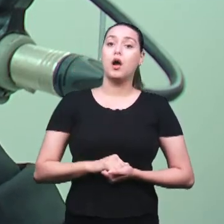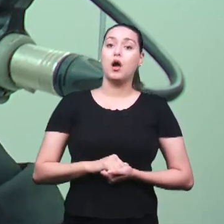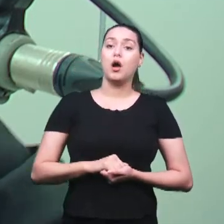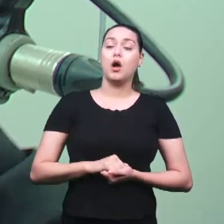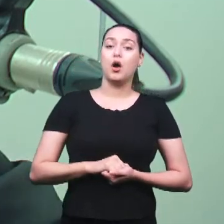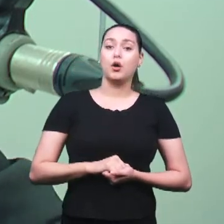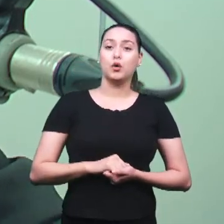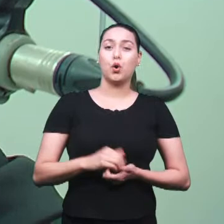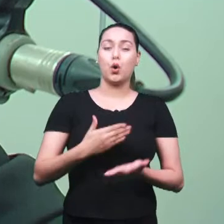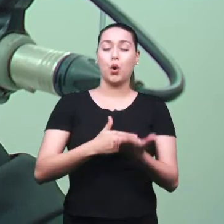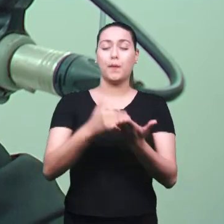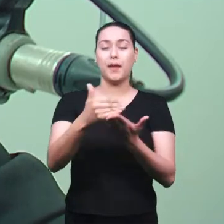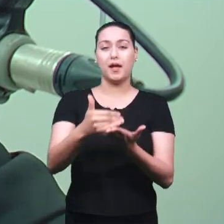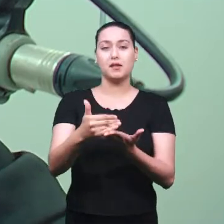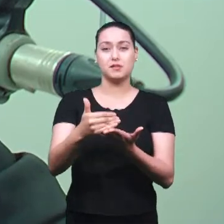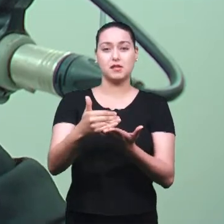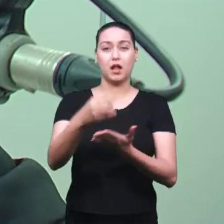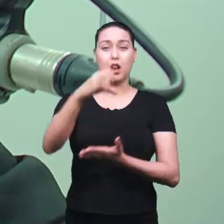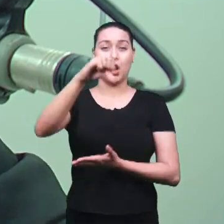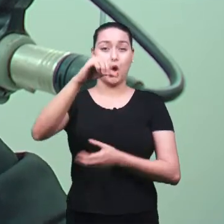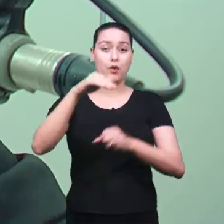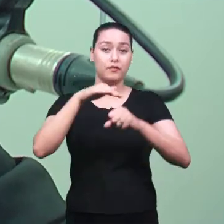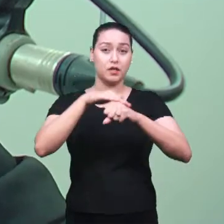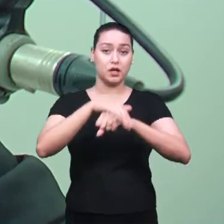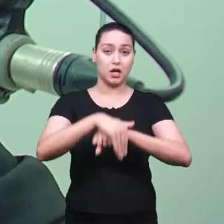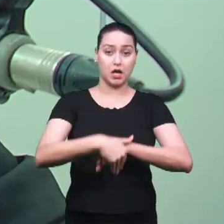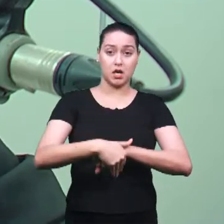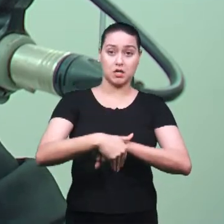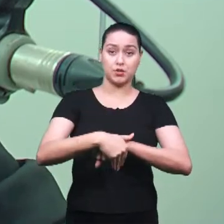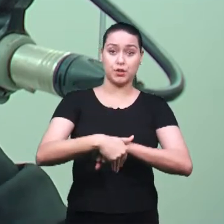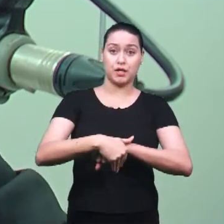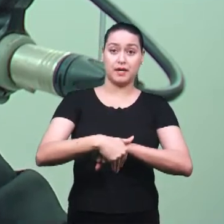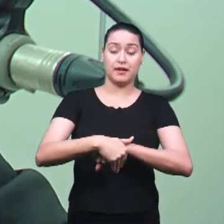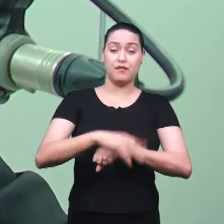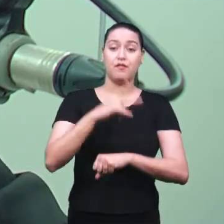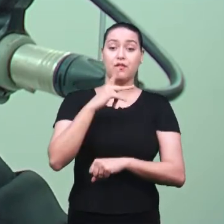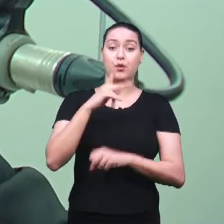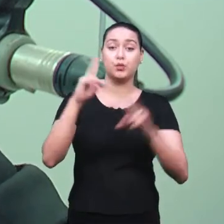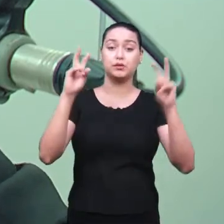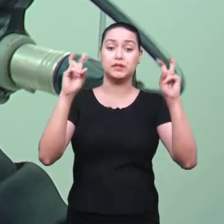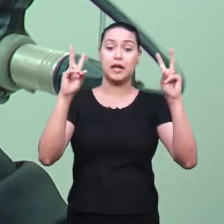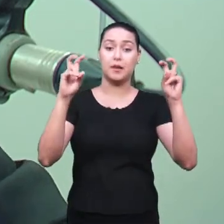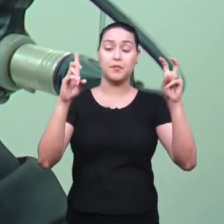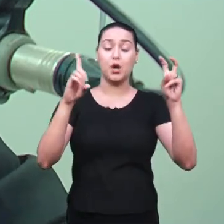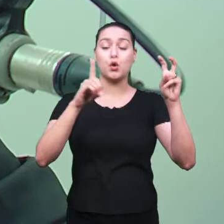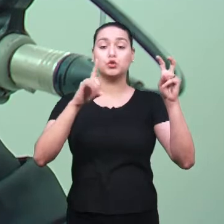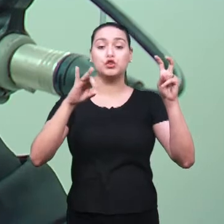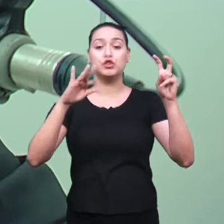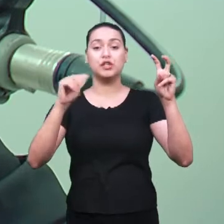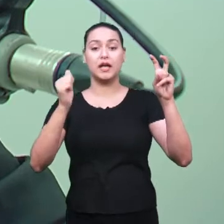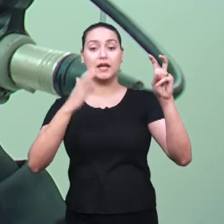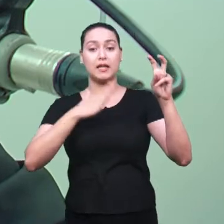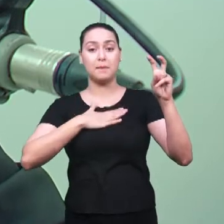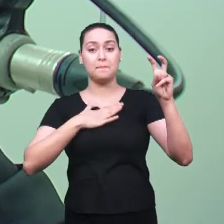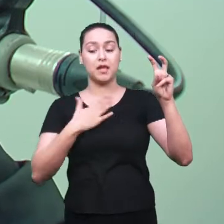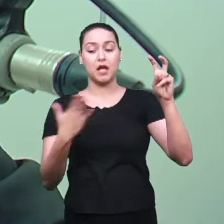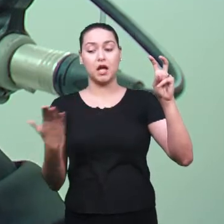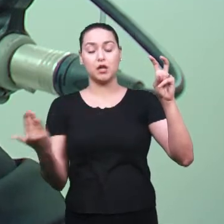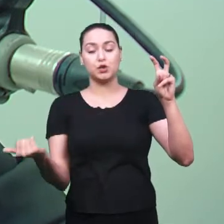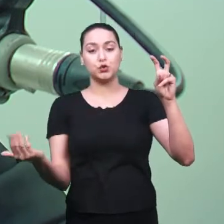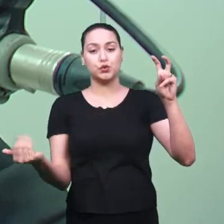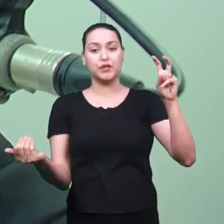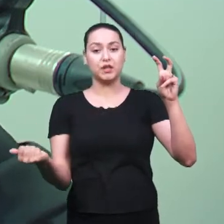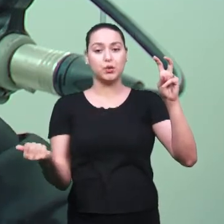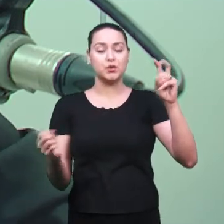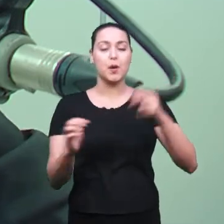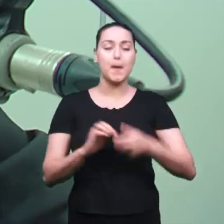21 horas e ele se chama Os Dias da Minha Mocidade. Todas as quintas-feiras